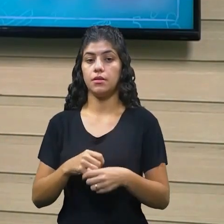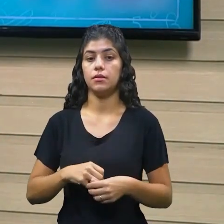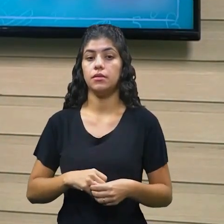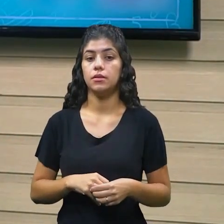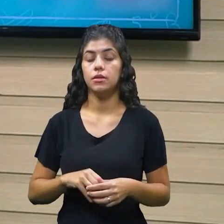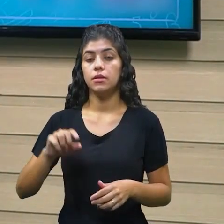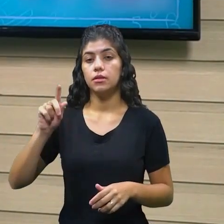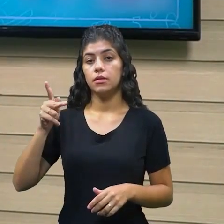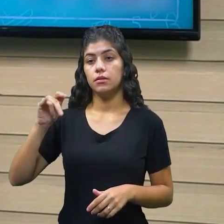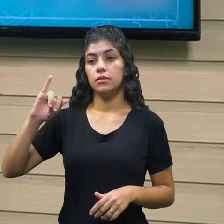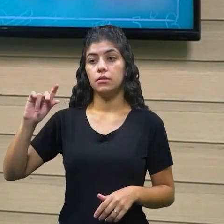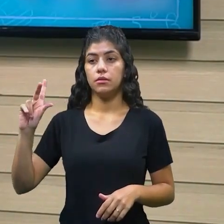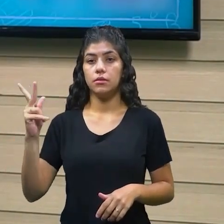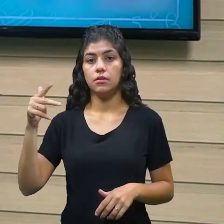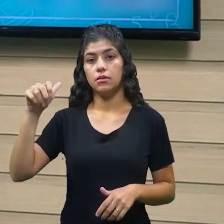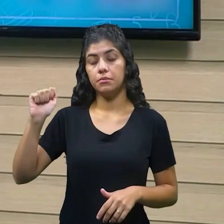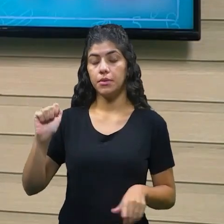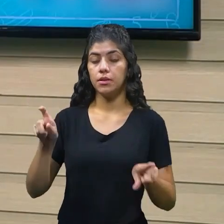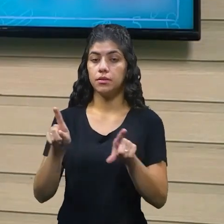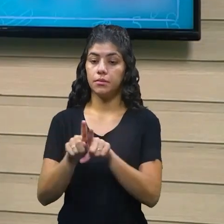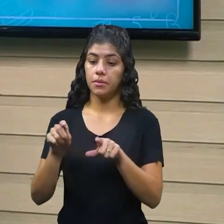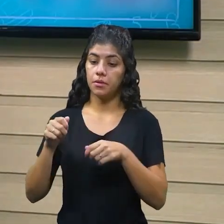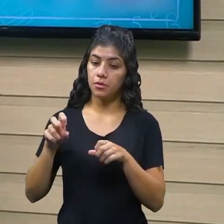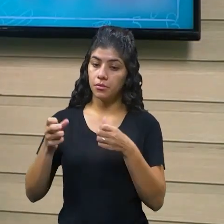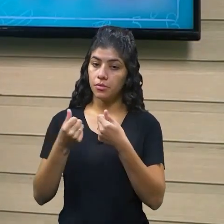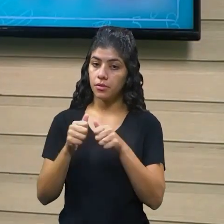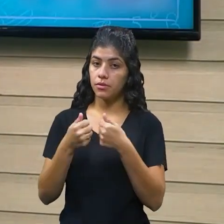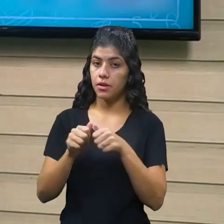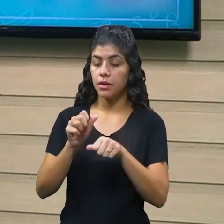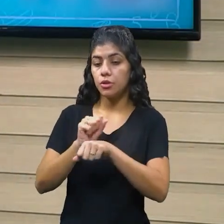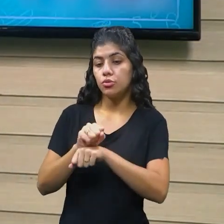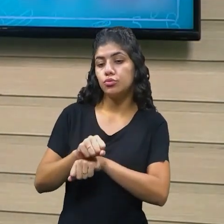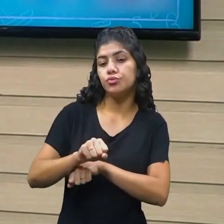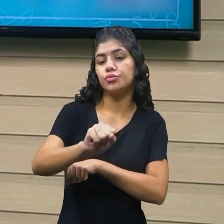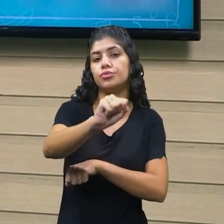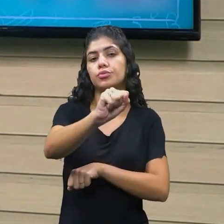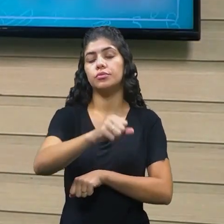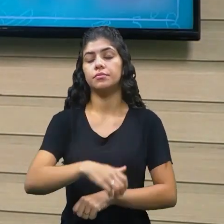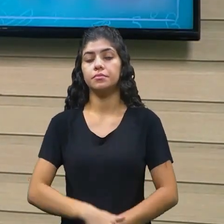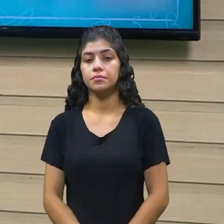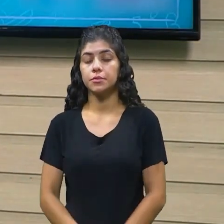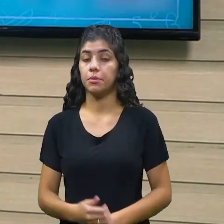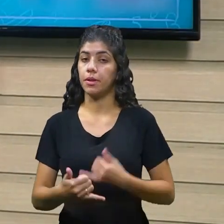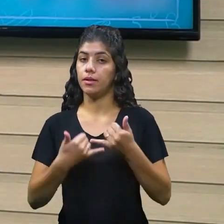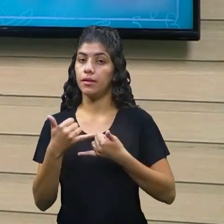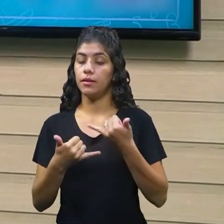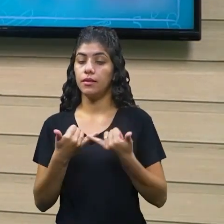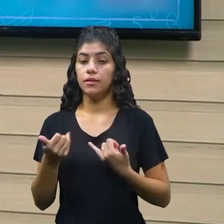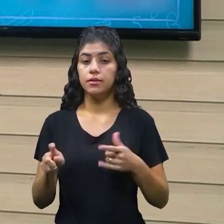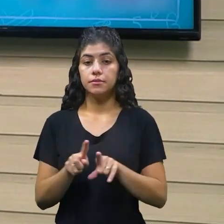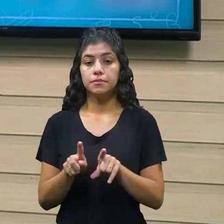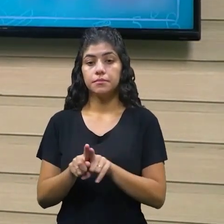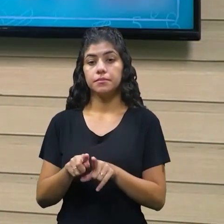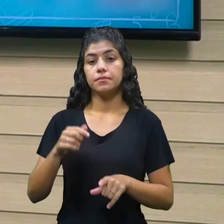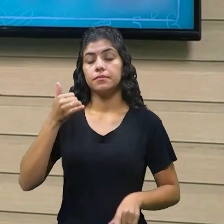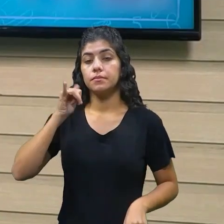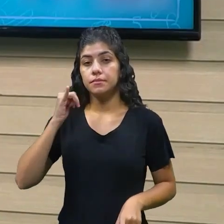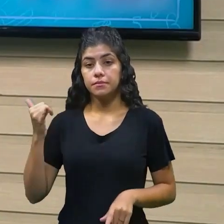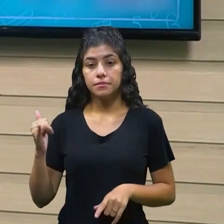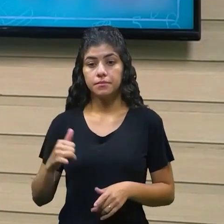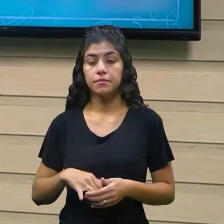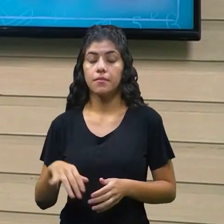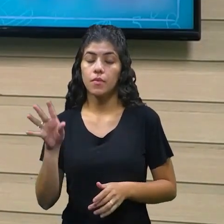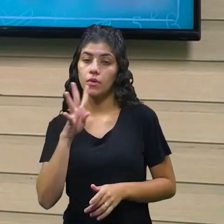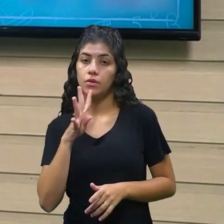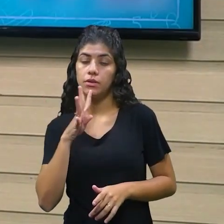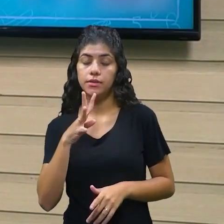exemplo, colocar no carrinho de controle remoto e ele desempenhar ali movimento, né? Energia do tipo elétrica, que é a mais